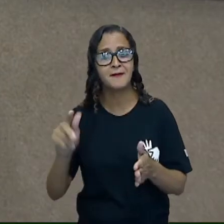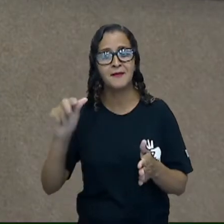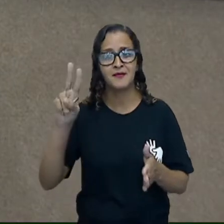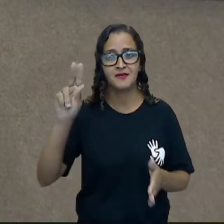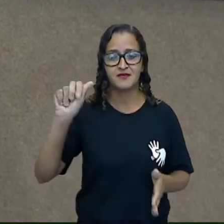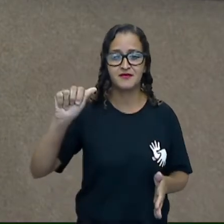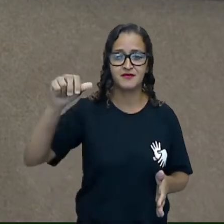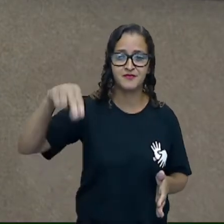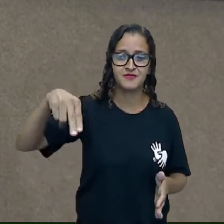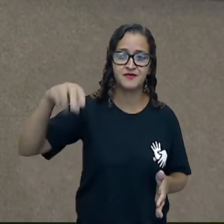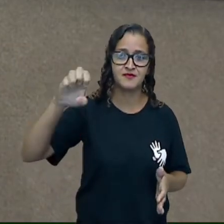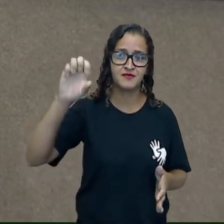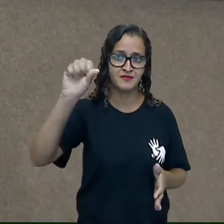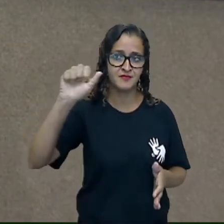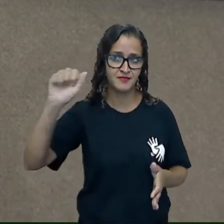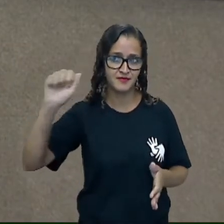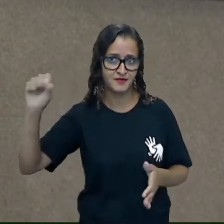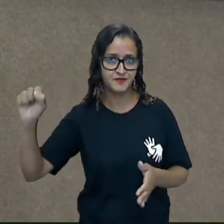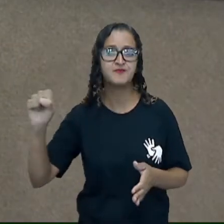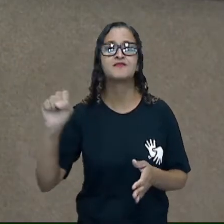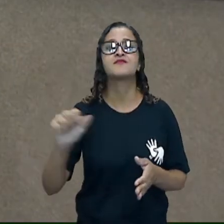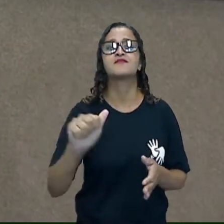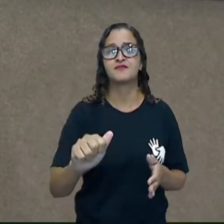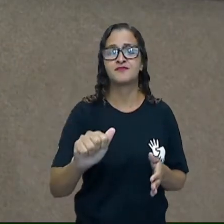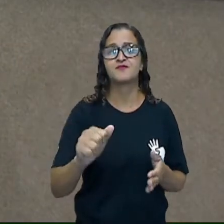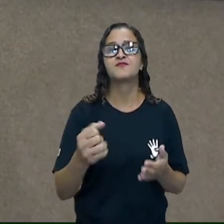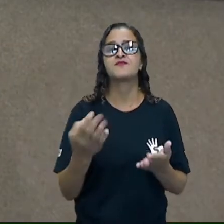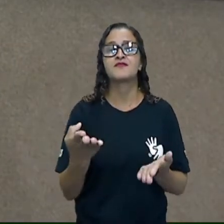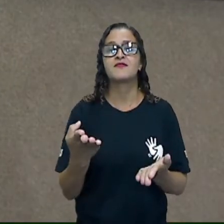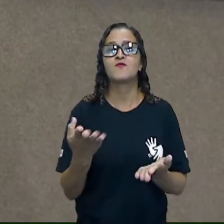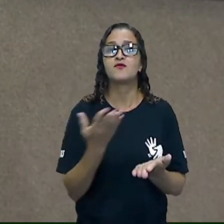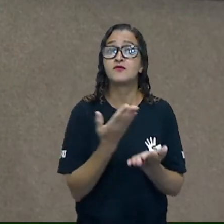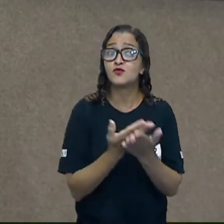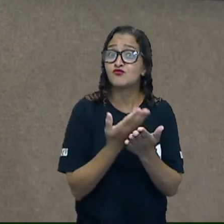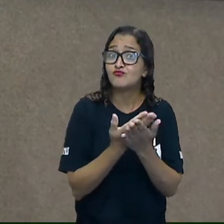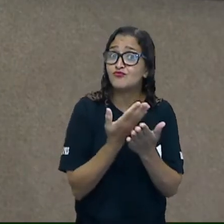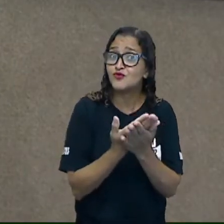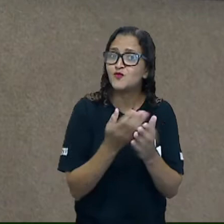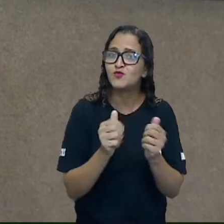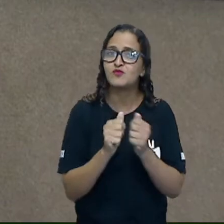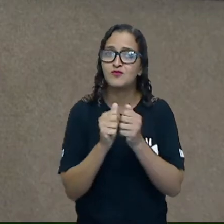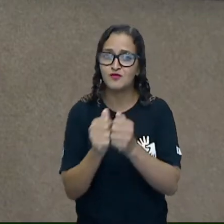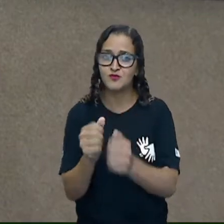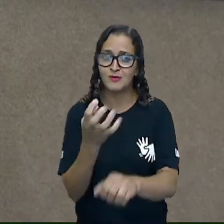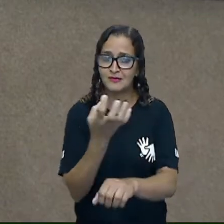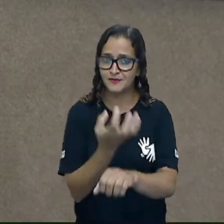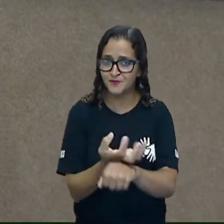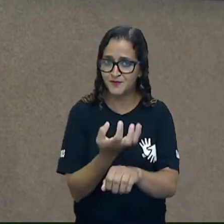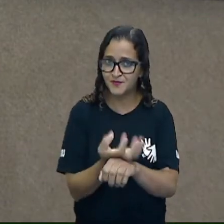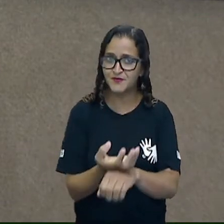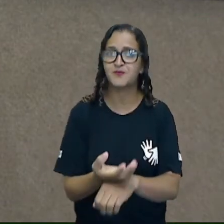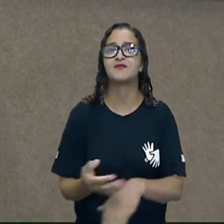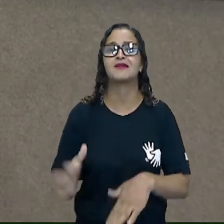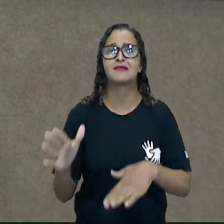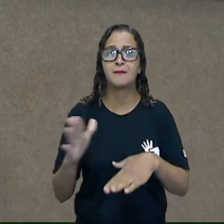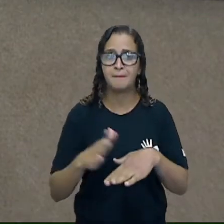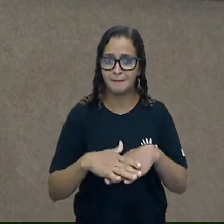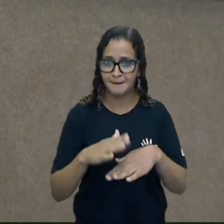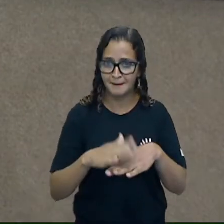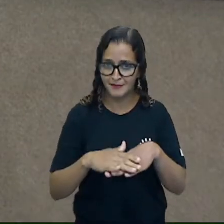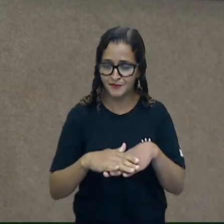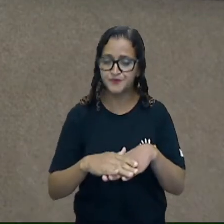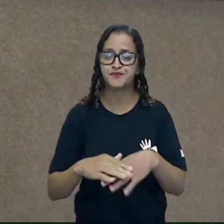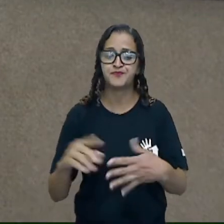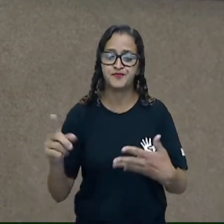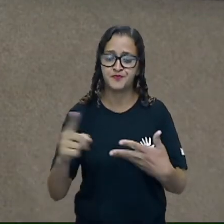Vanessa e eu estarei trabalhando com vocês os componentes curriculares matemática, geografia e história. Hoje a